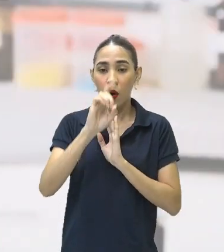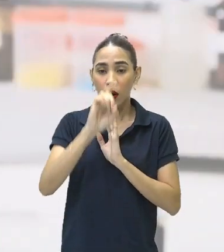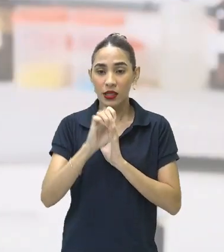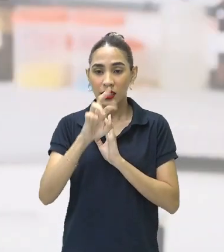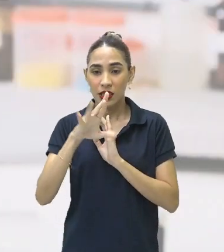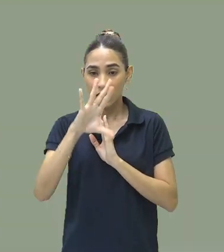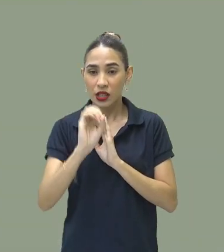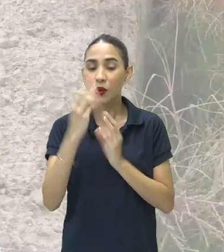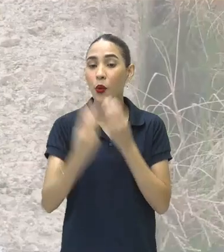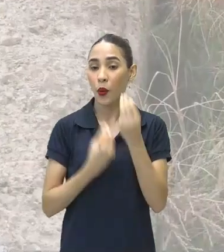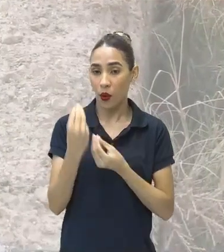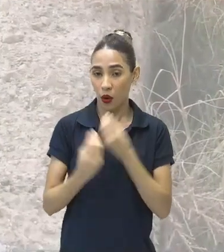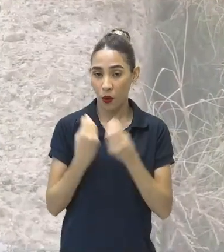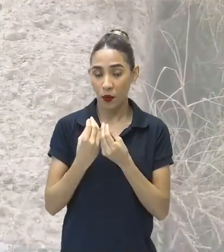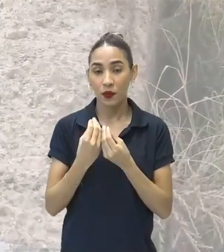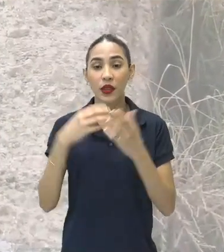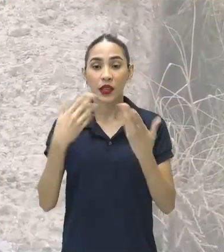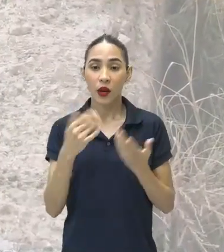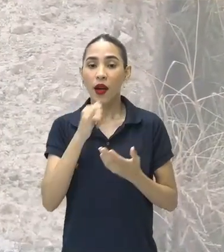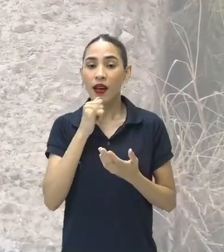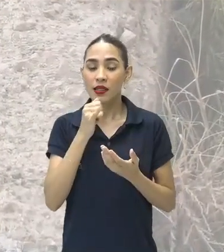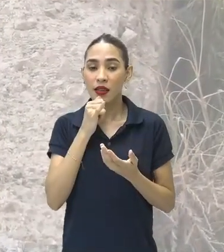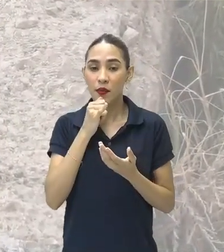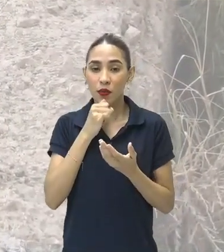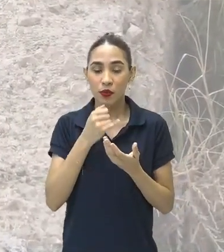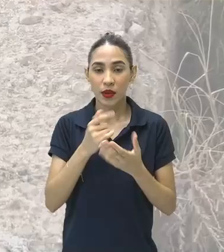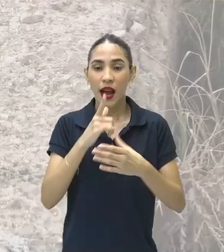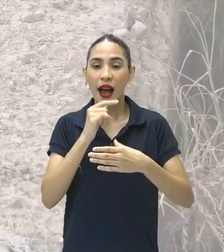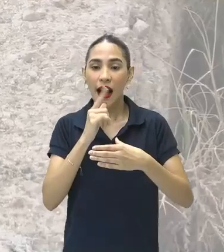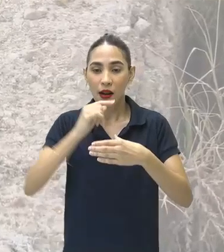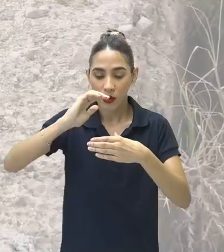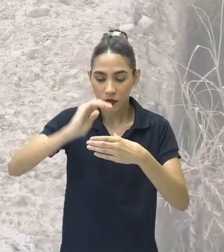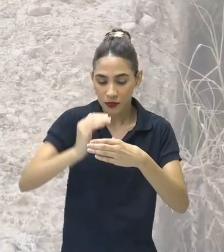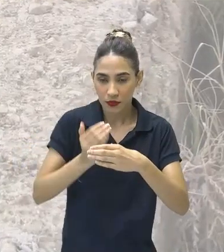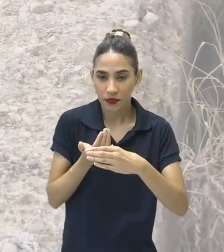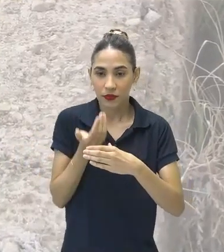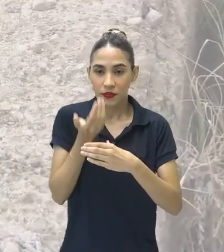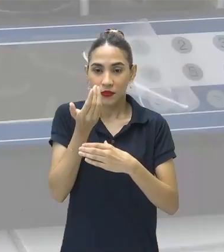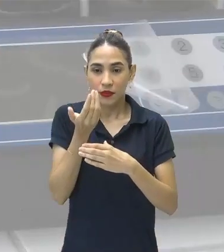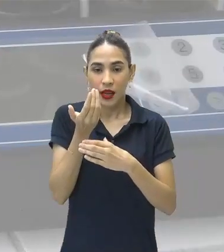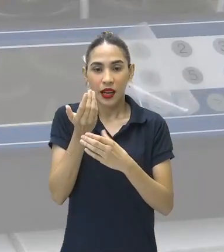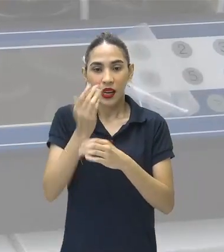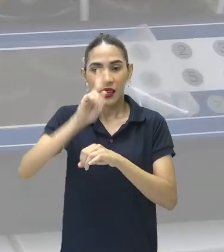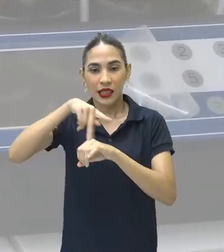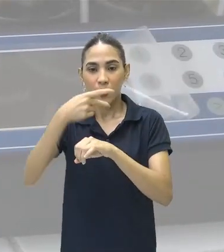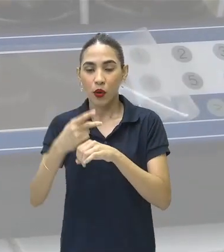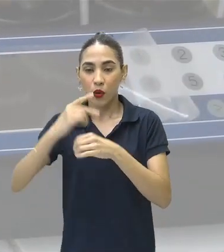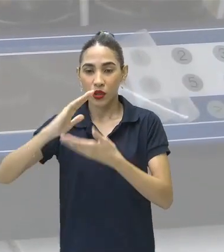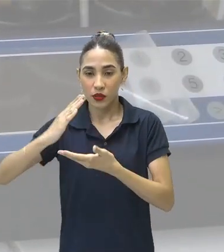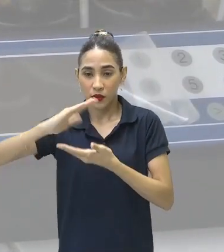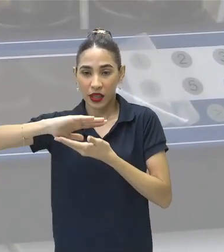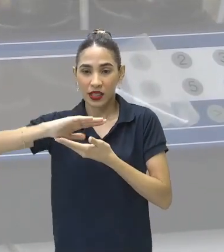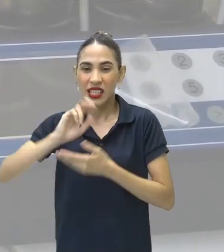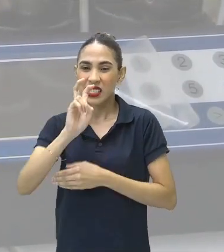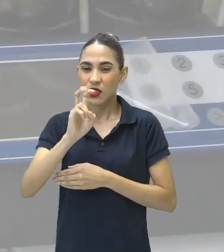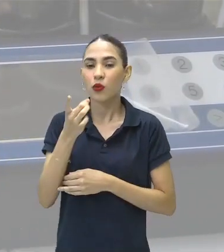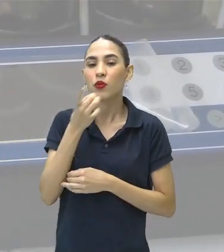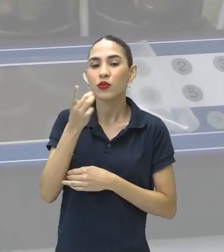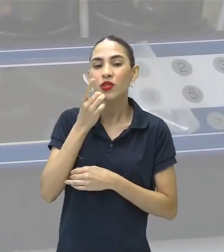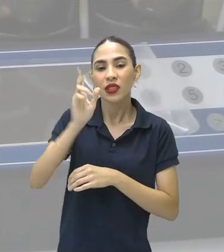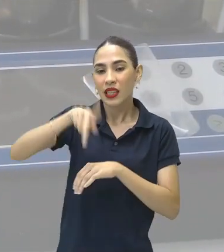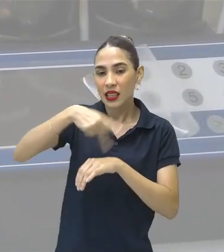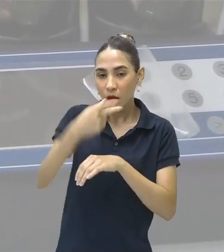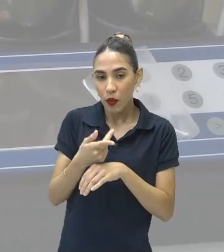é que ela é feita? A amostra ela é coletada e ela é colocada em incubação por 5 dias e posteriormente é feita a